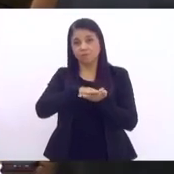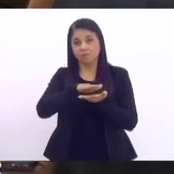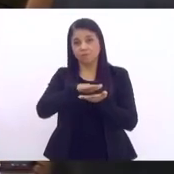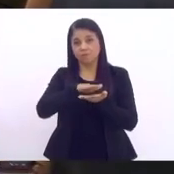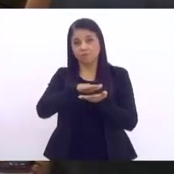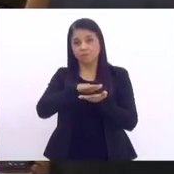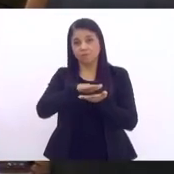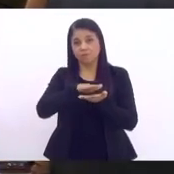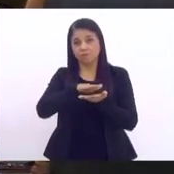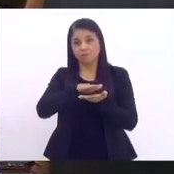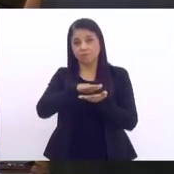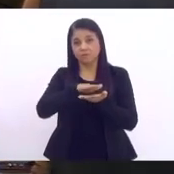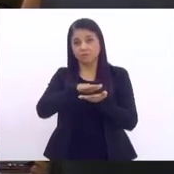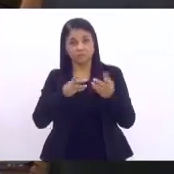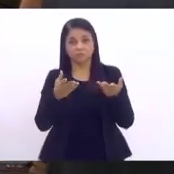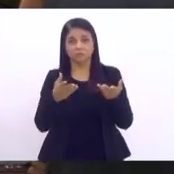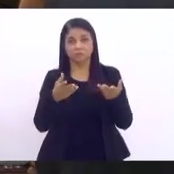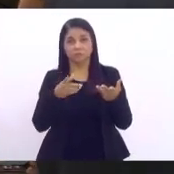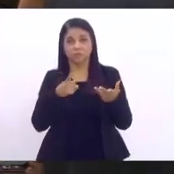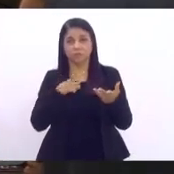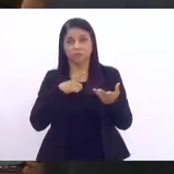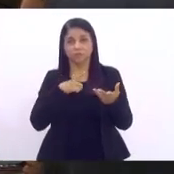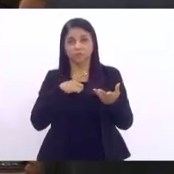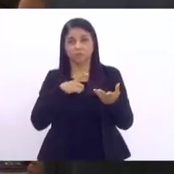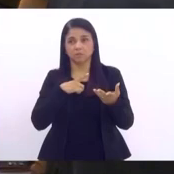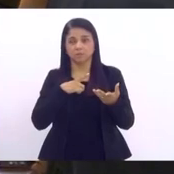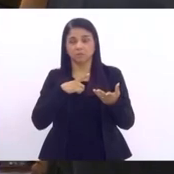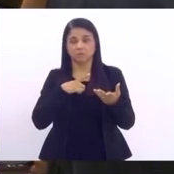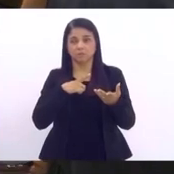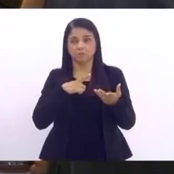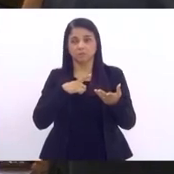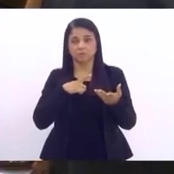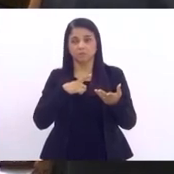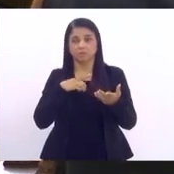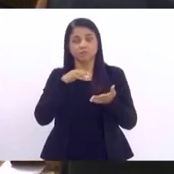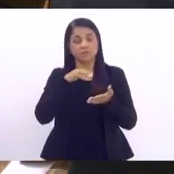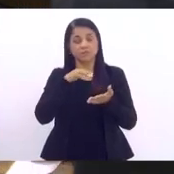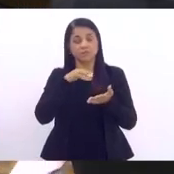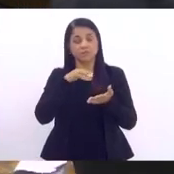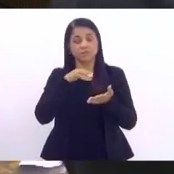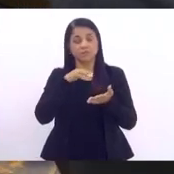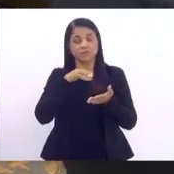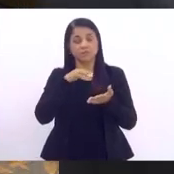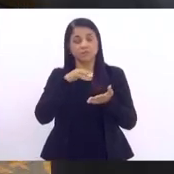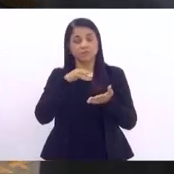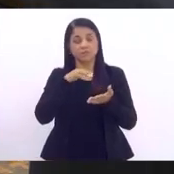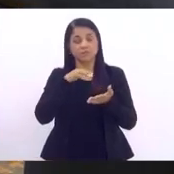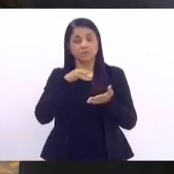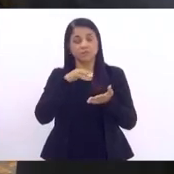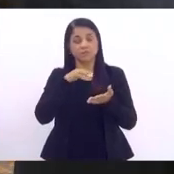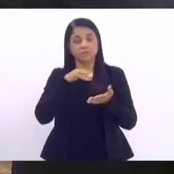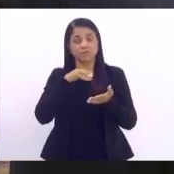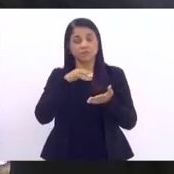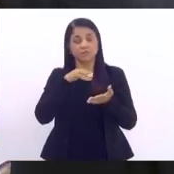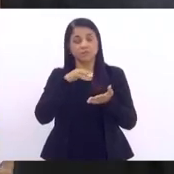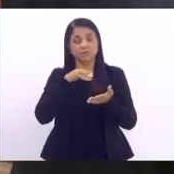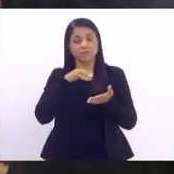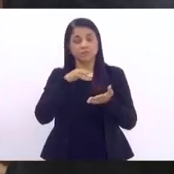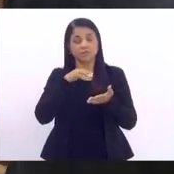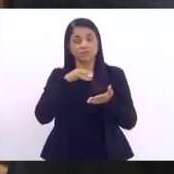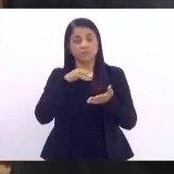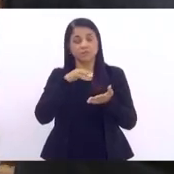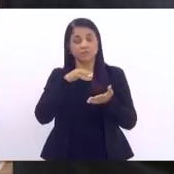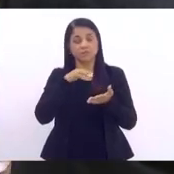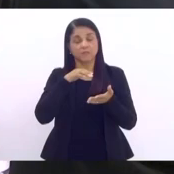ser a relação dessa secretaria com a Secretaria de Polícia Civil e de Polícia Militar? Então, isso não está